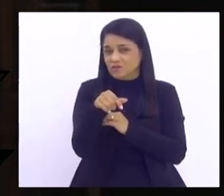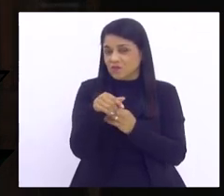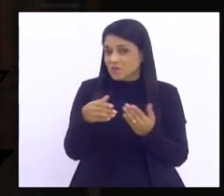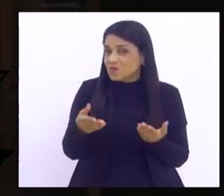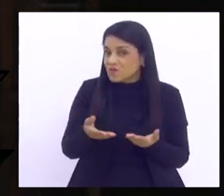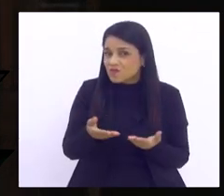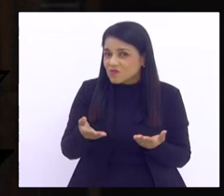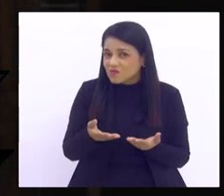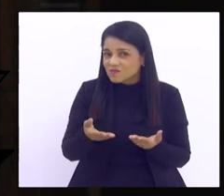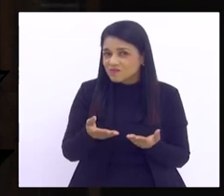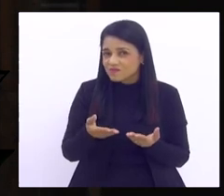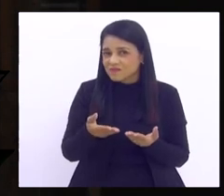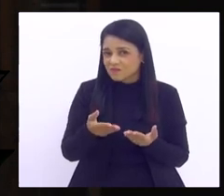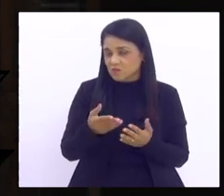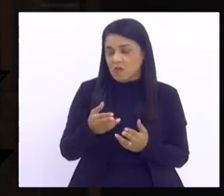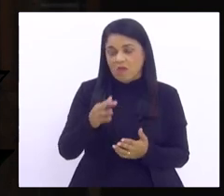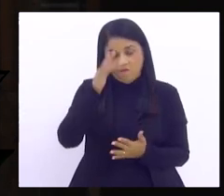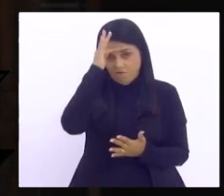fé.